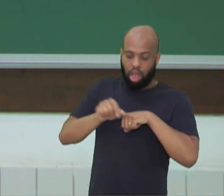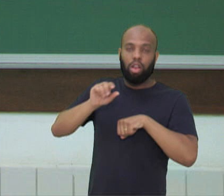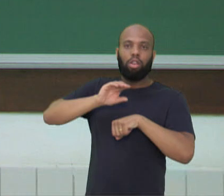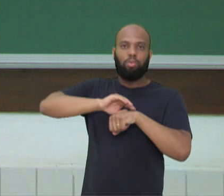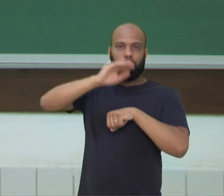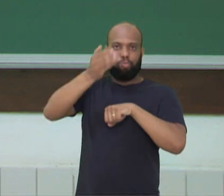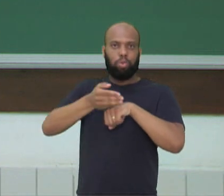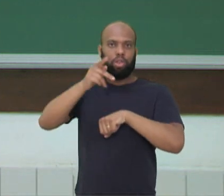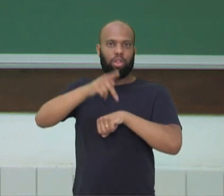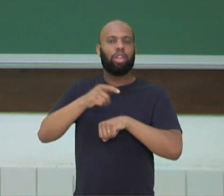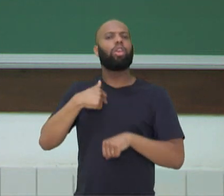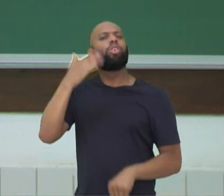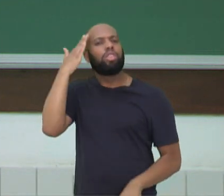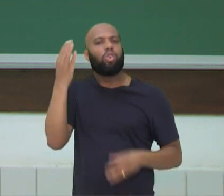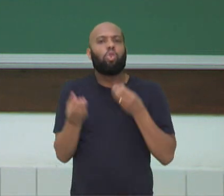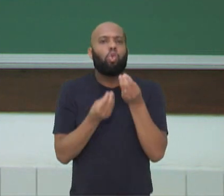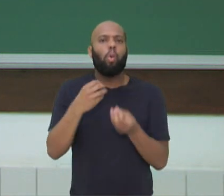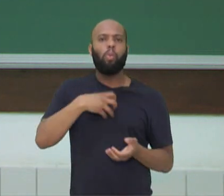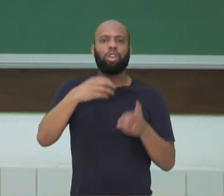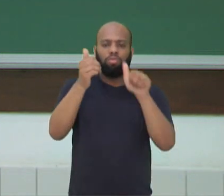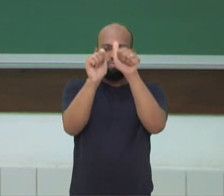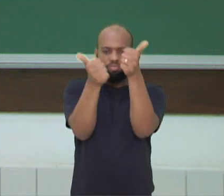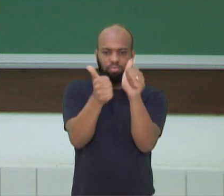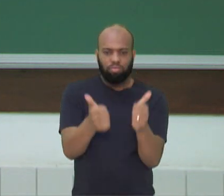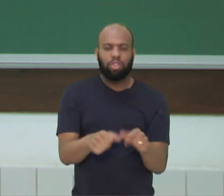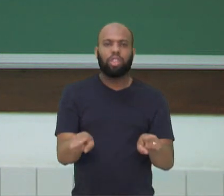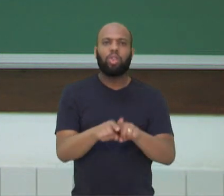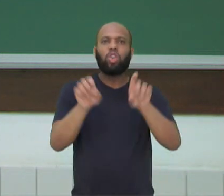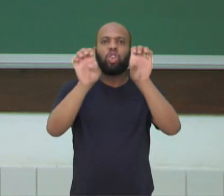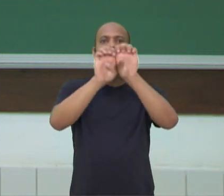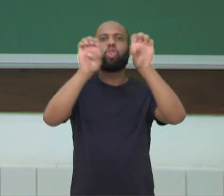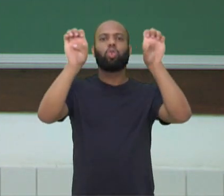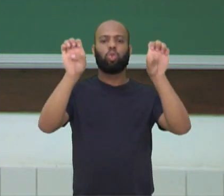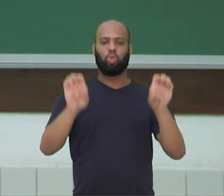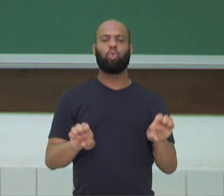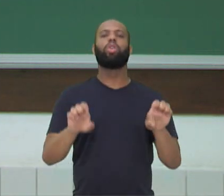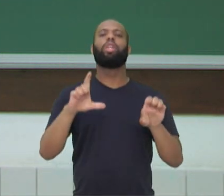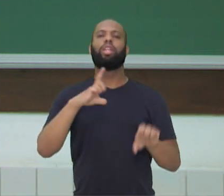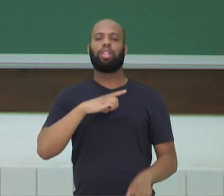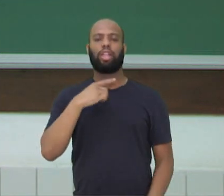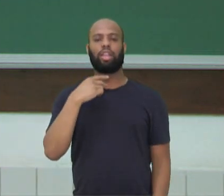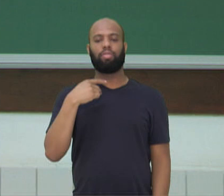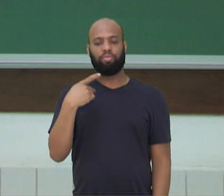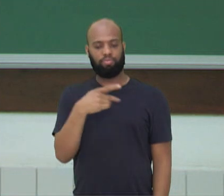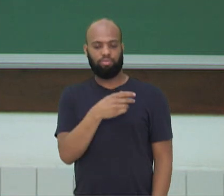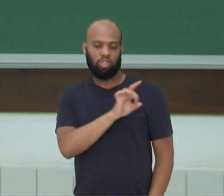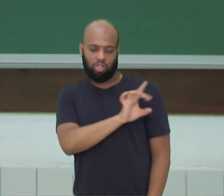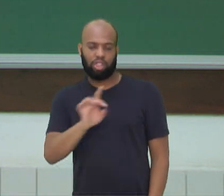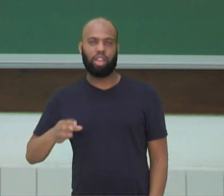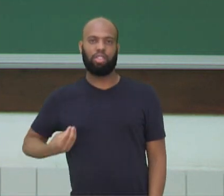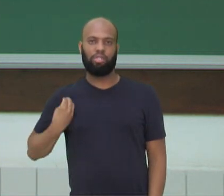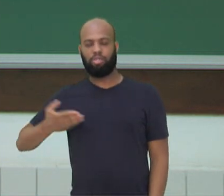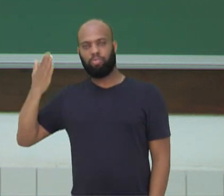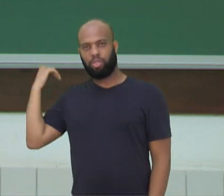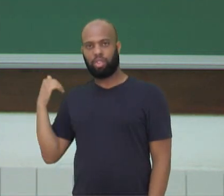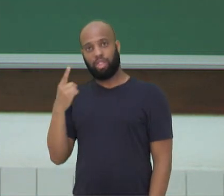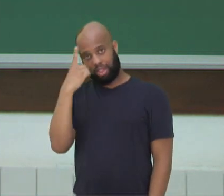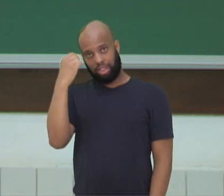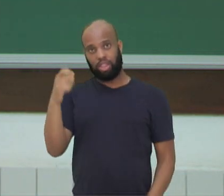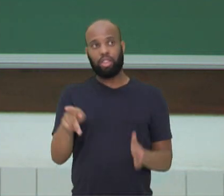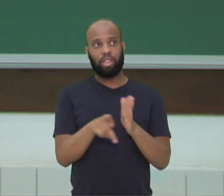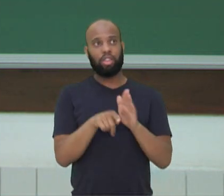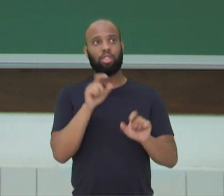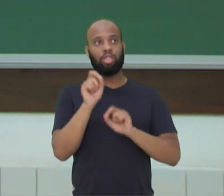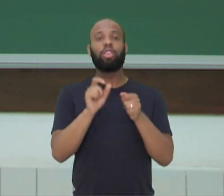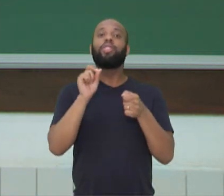formato da concha, eu consigo ver as estruturas, as partes desses seres. Legal, né? Então essa ideia é a da